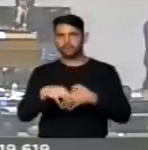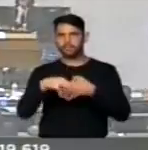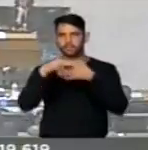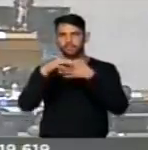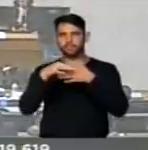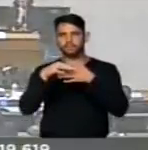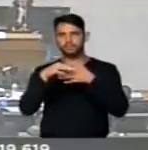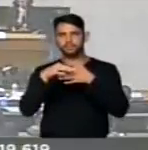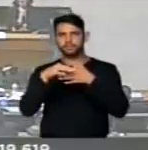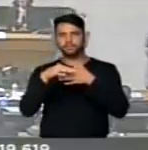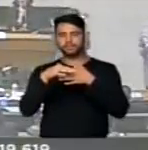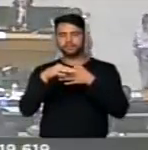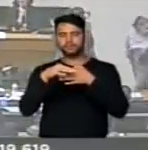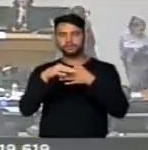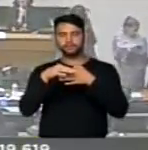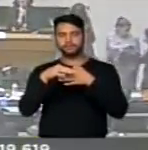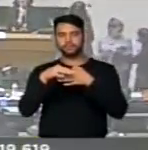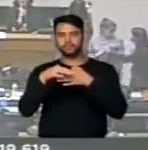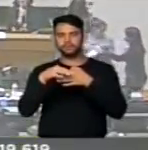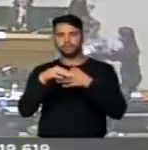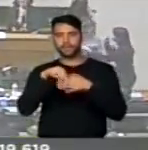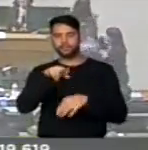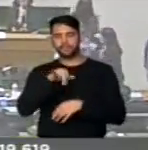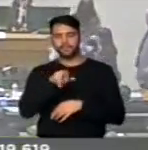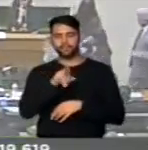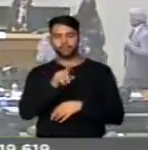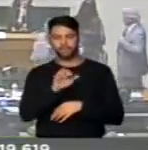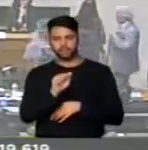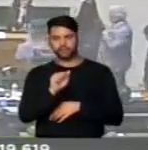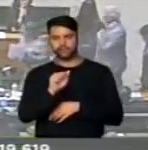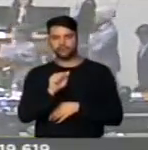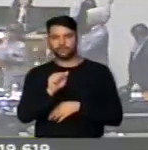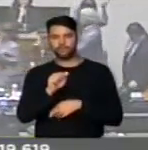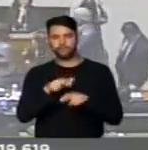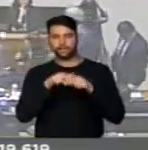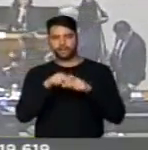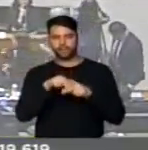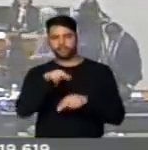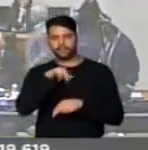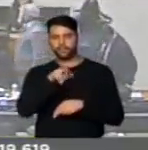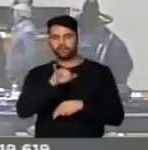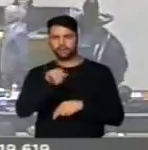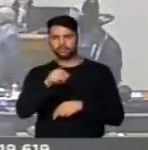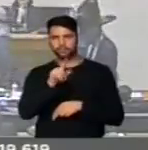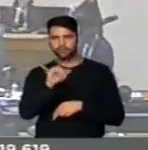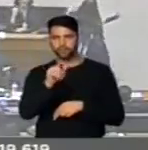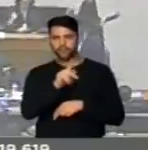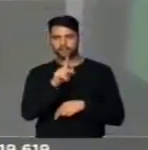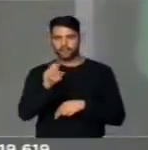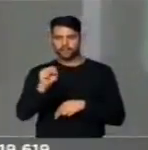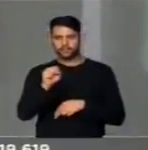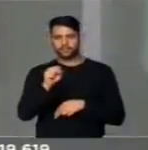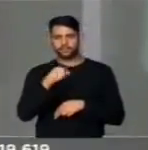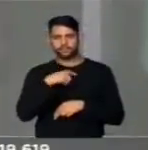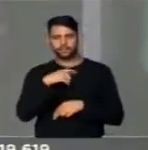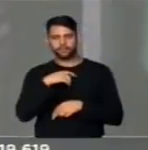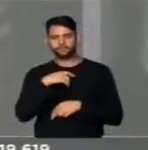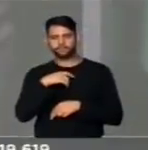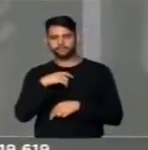liderança na casa da minoria, nesse caso, pela liderança da minoria. Raul Jungmann, que é do PPS do Estado de